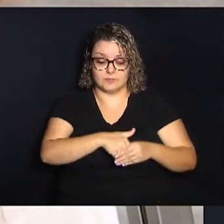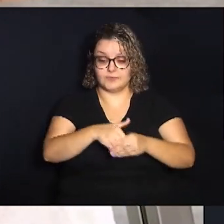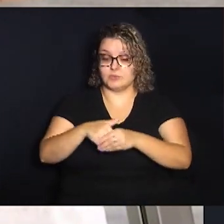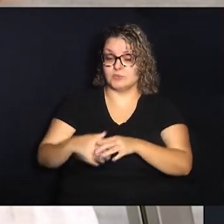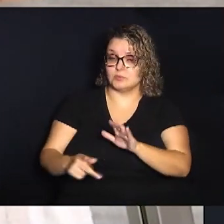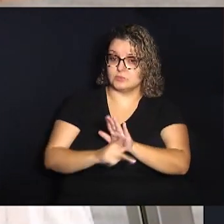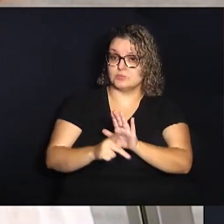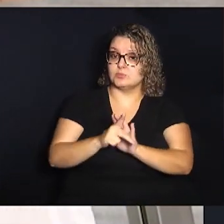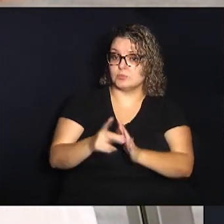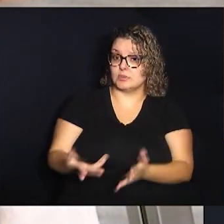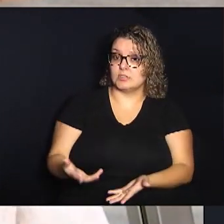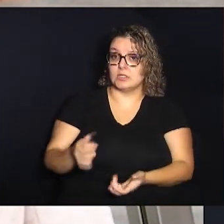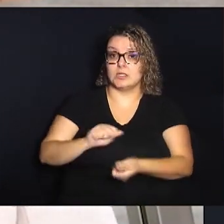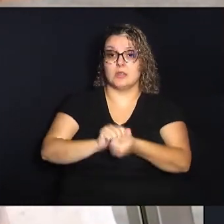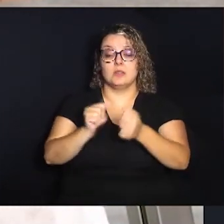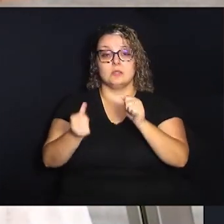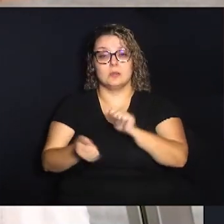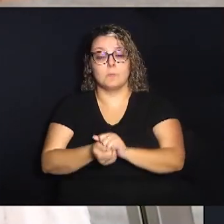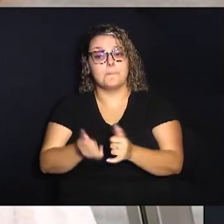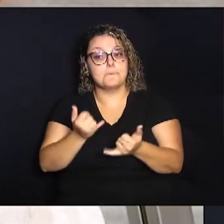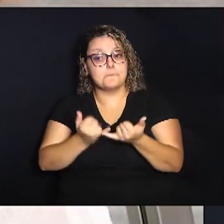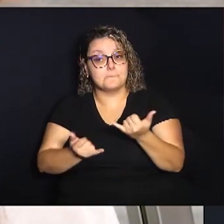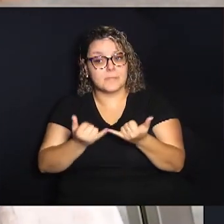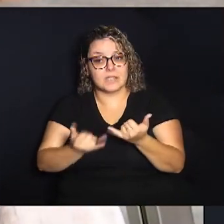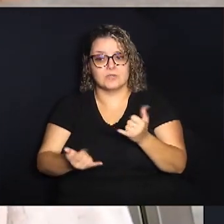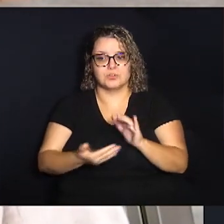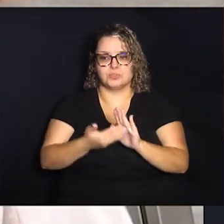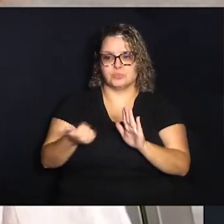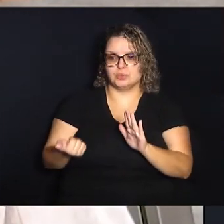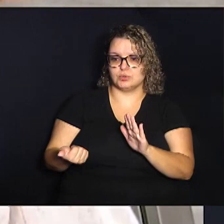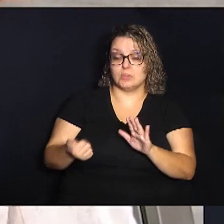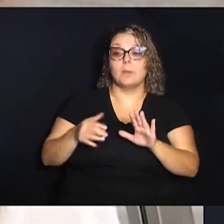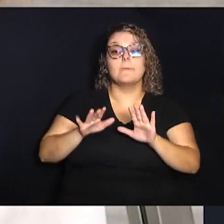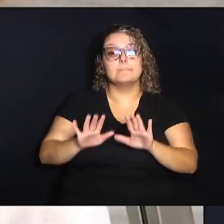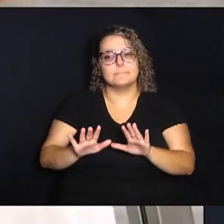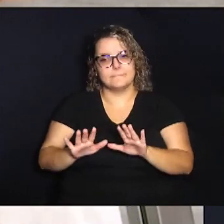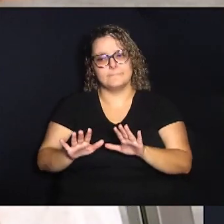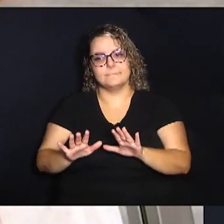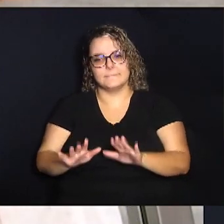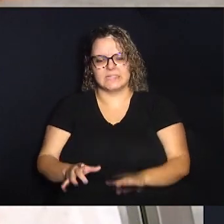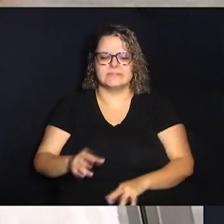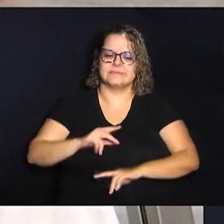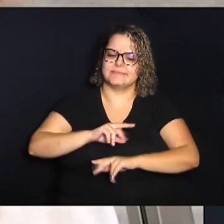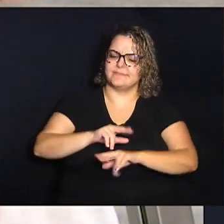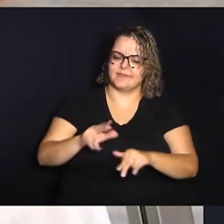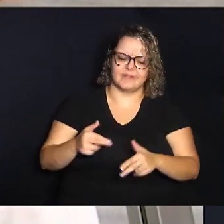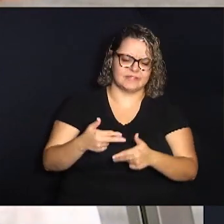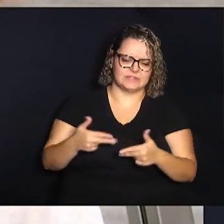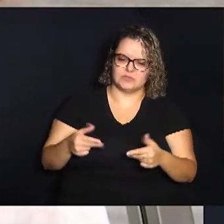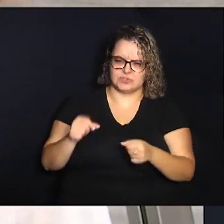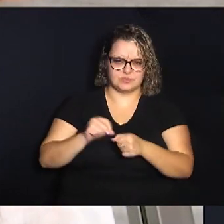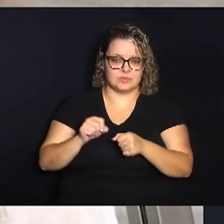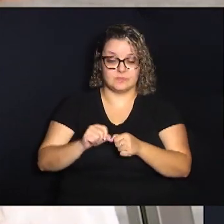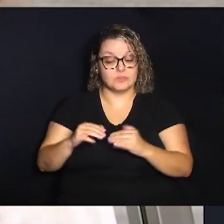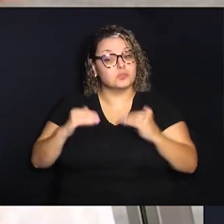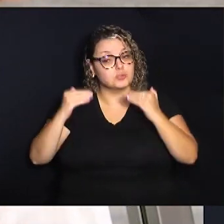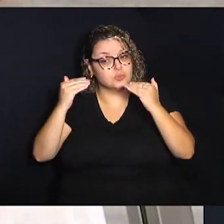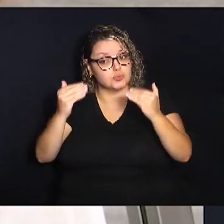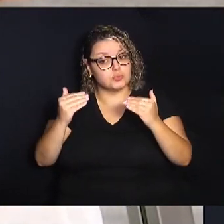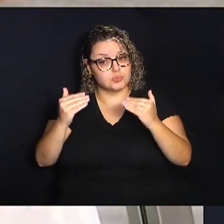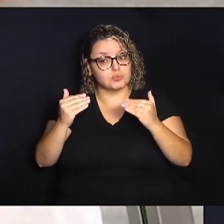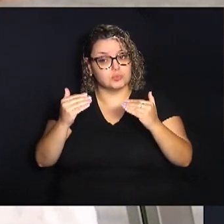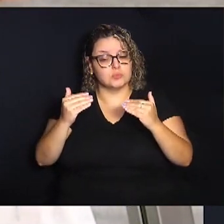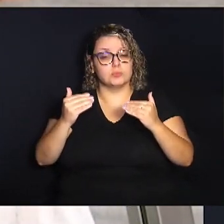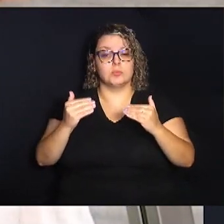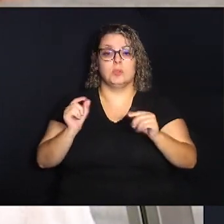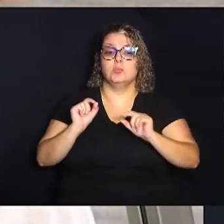que recompõe parte do que foi tirado. Mas ainda há muito que caminhar, sobretudo